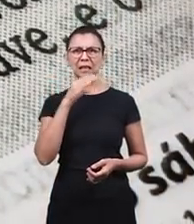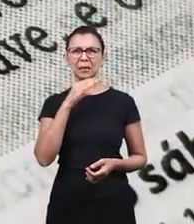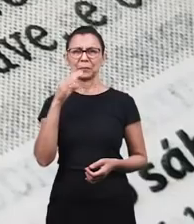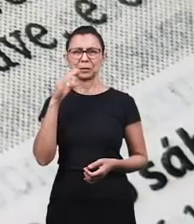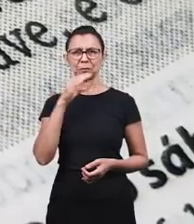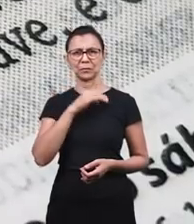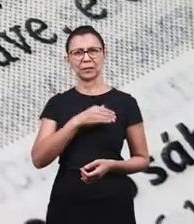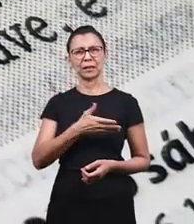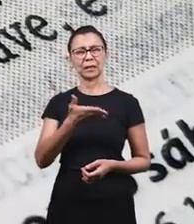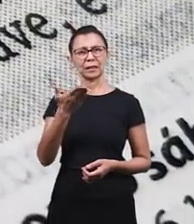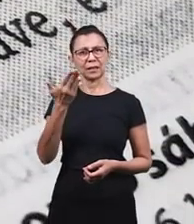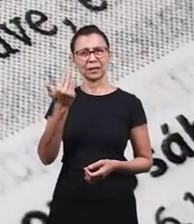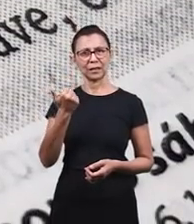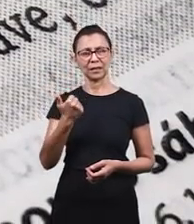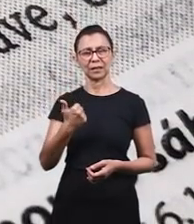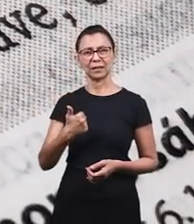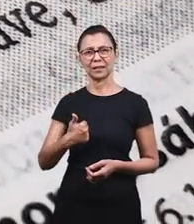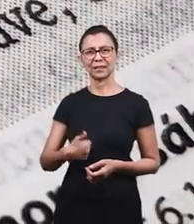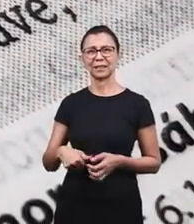Vem já,